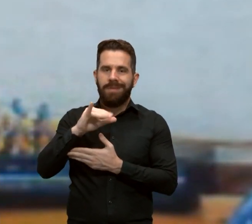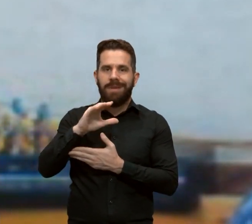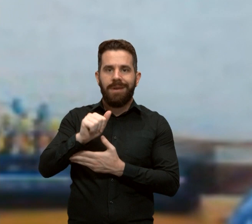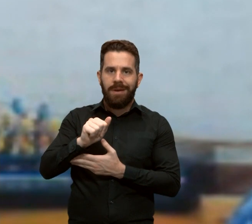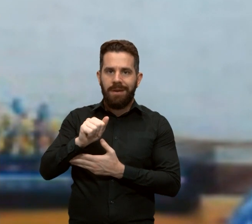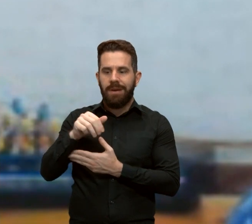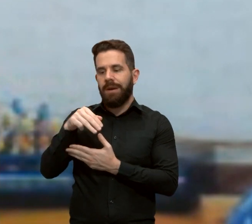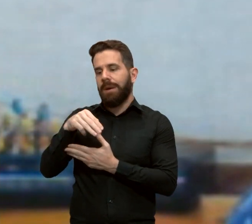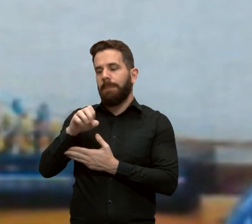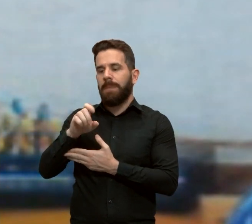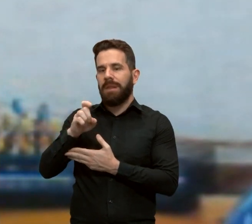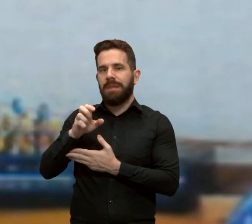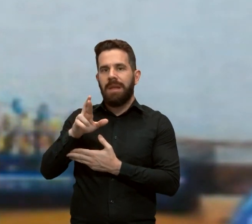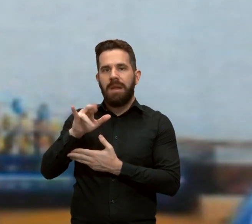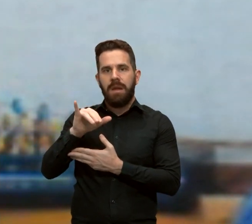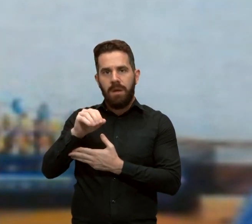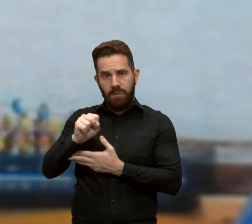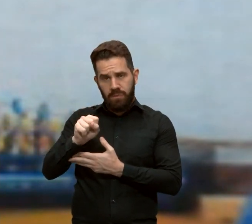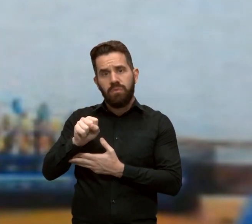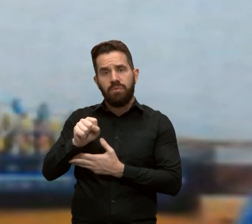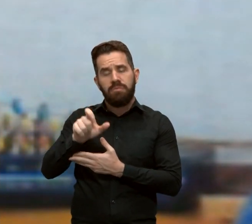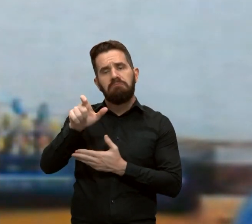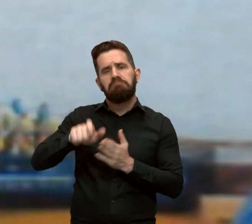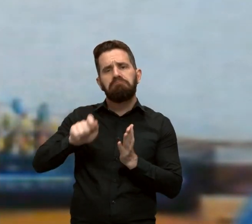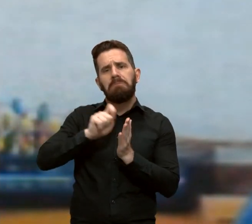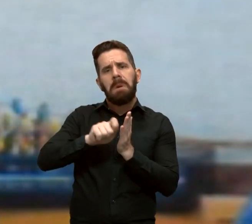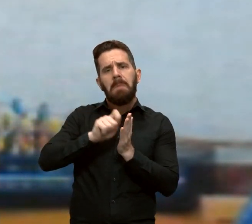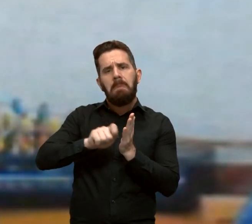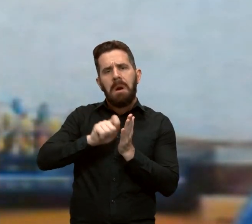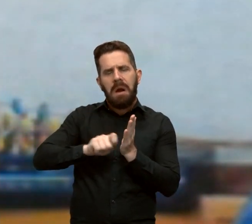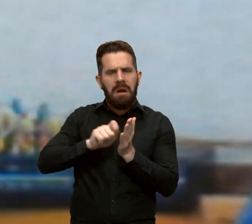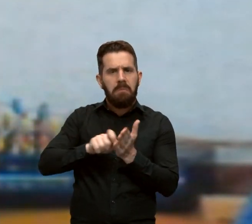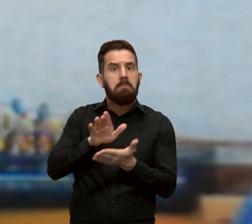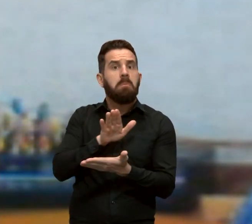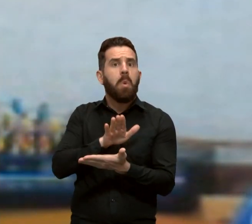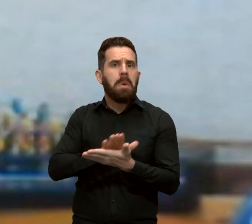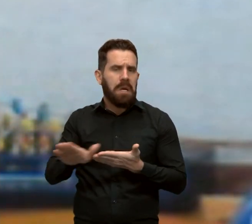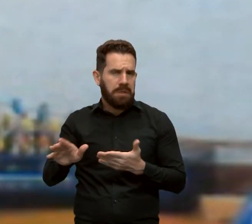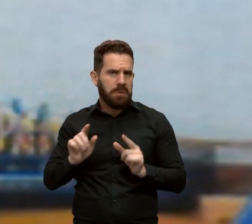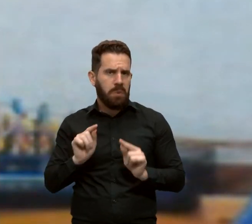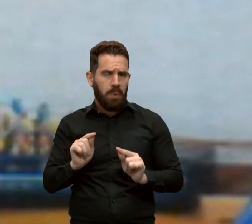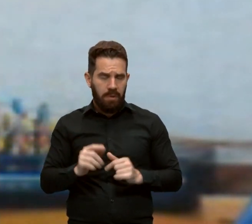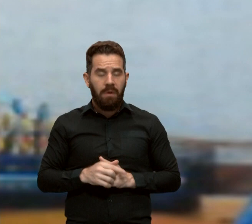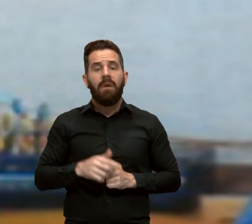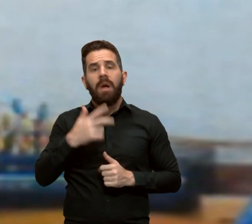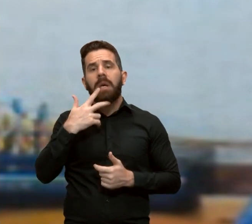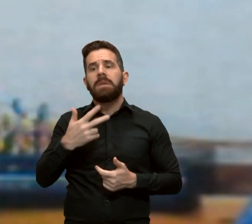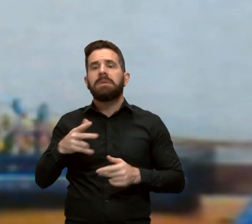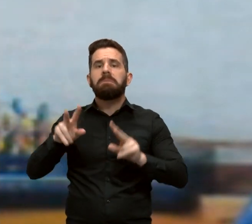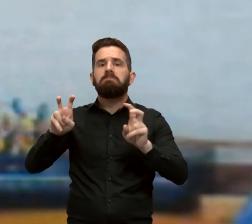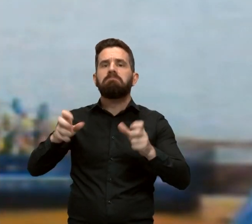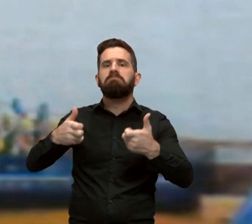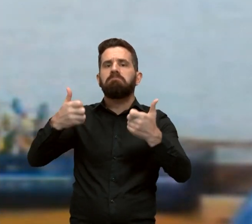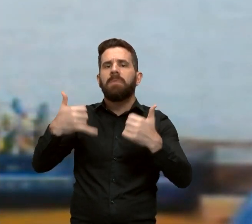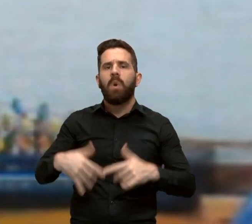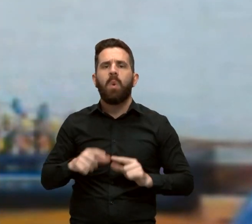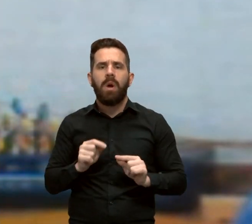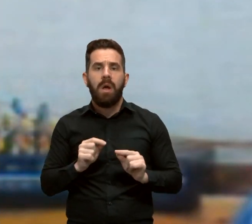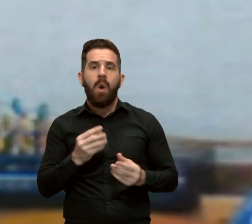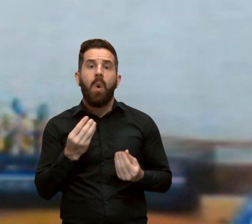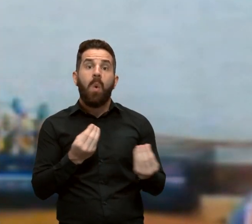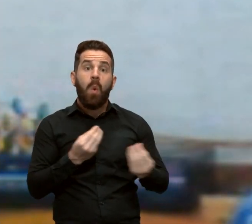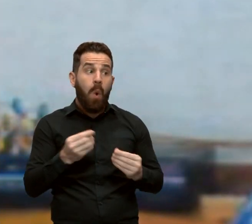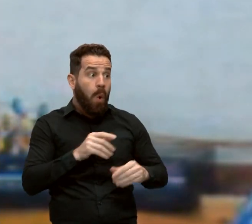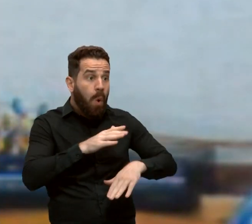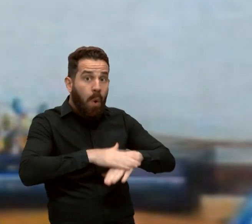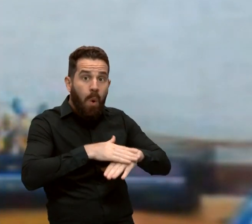Mônica Medeiros, que trata de como é que os idosos se percebem, né? A aceitação